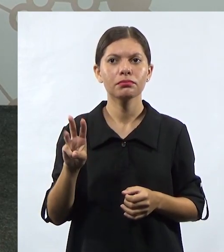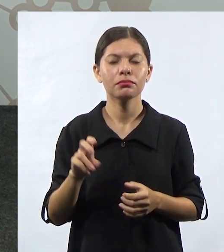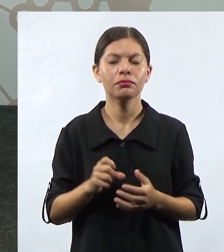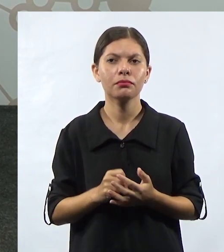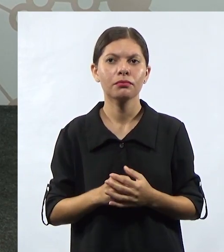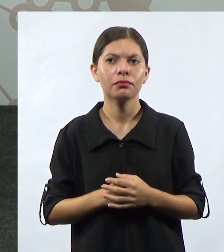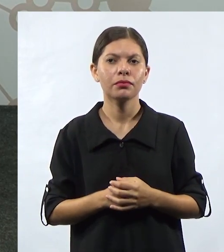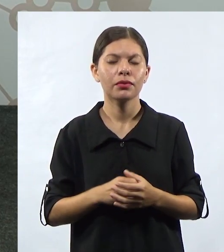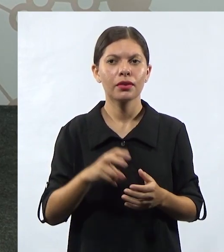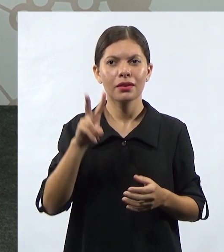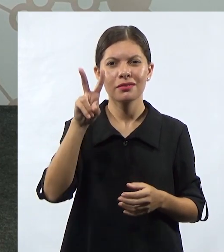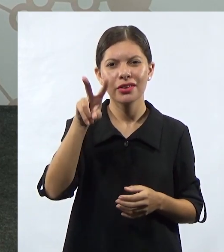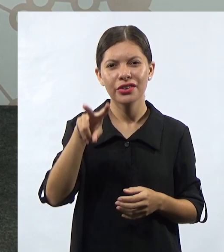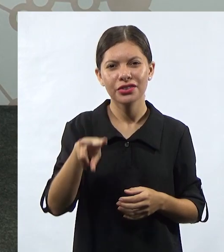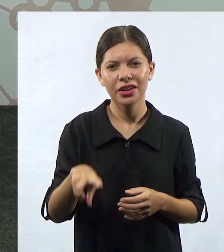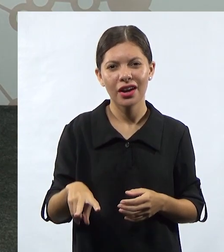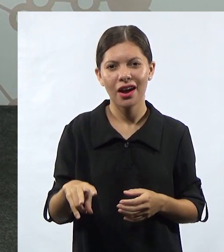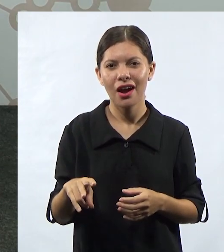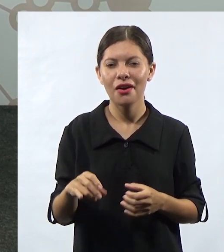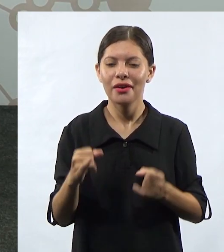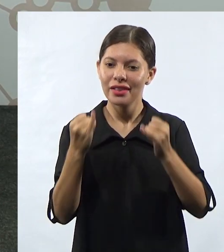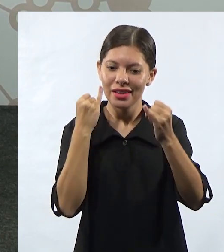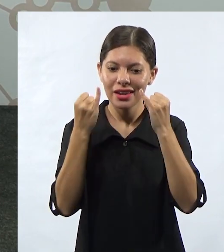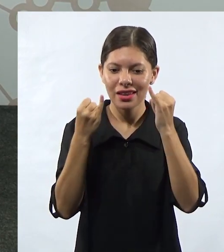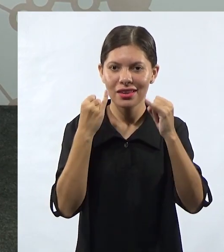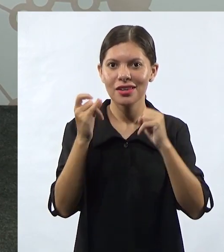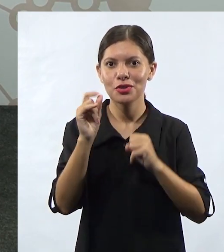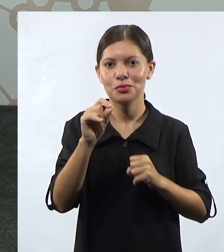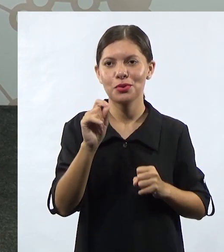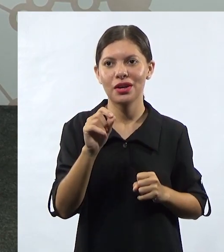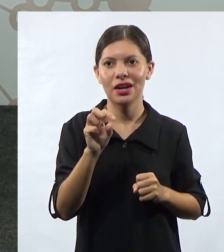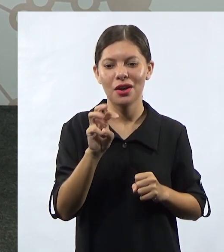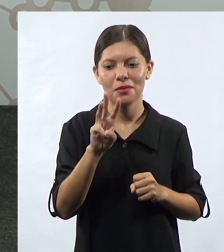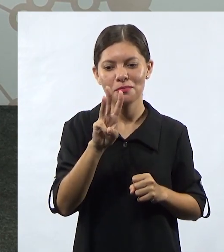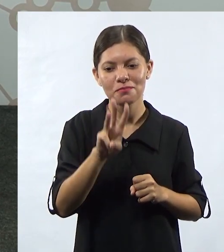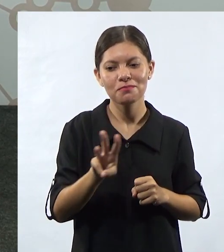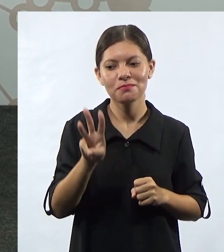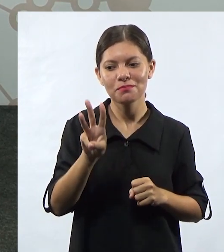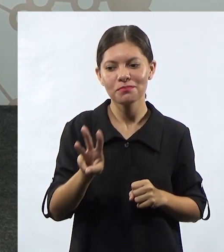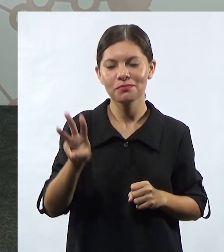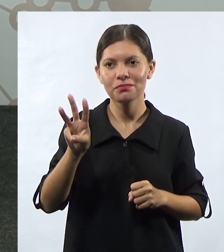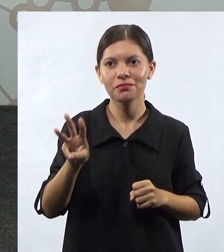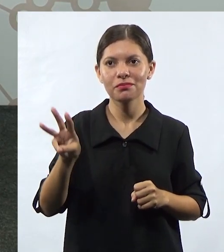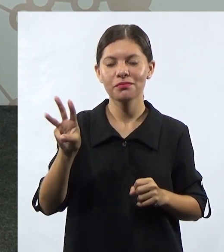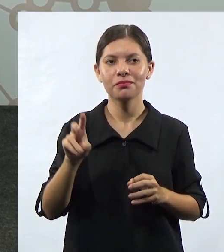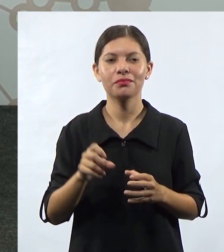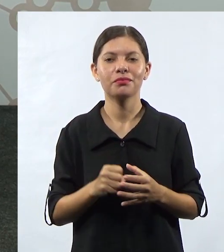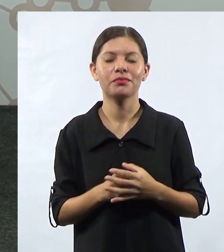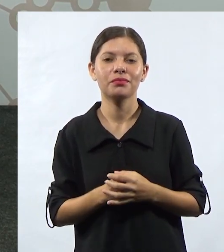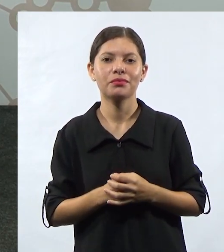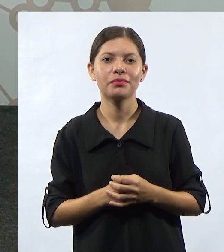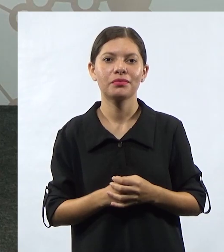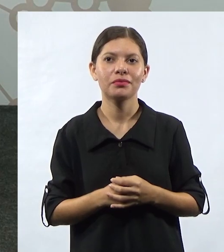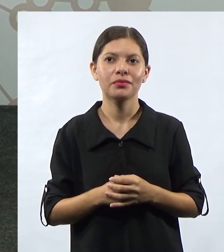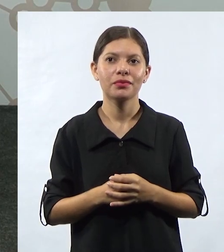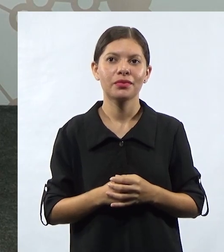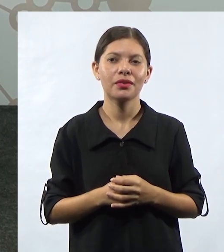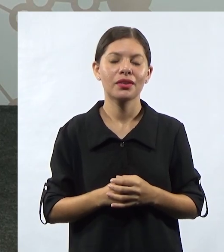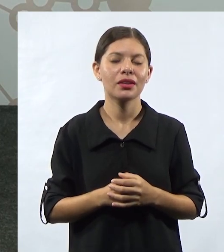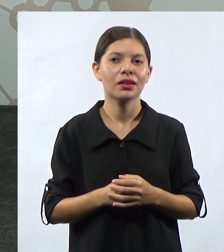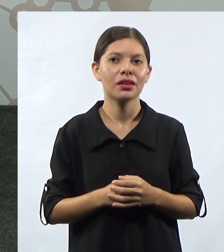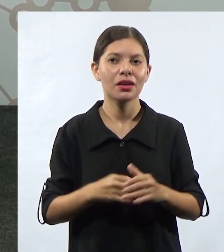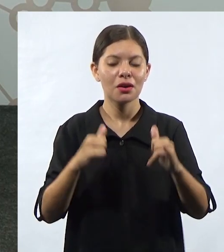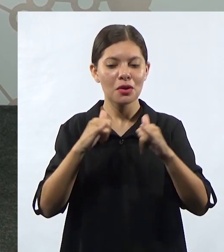da linha vertical seja mais interessante, porque você rola a barra, né, para baixo. Ou se você vai publicar